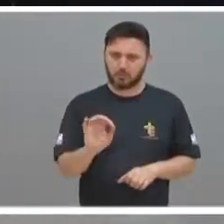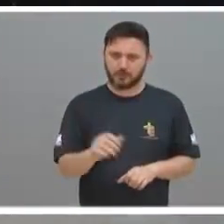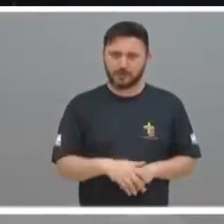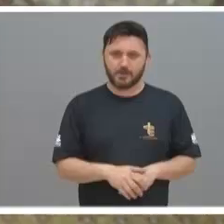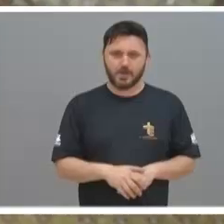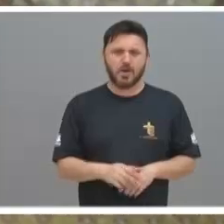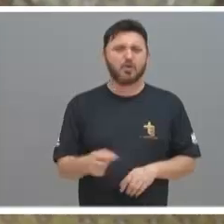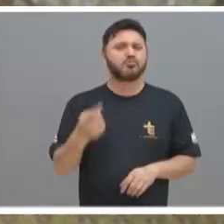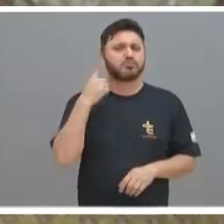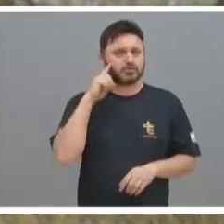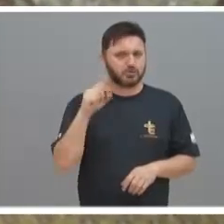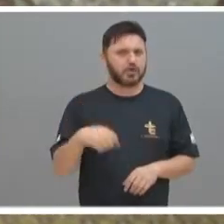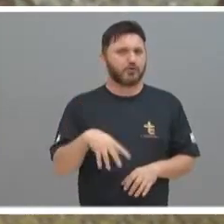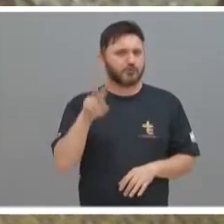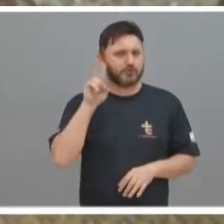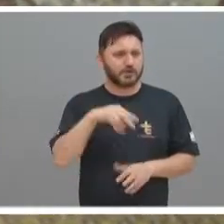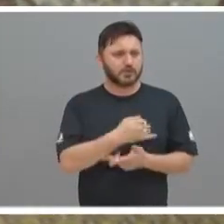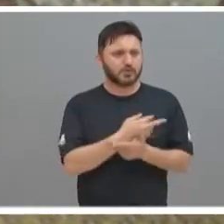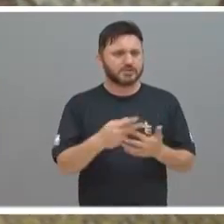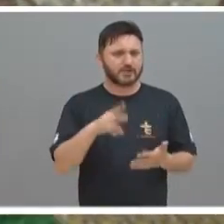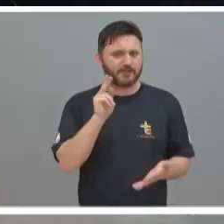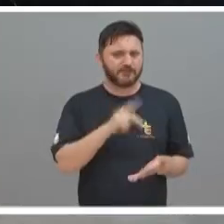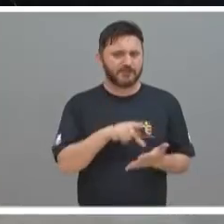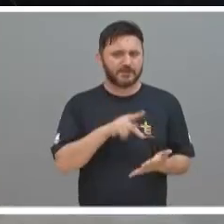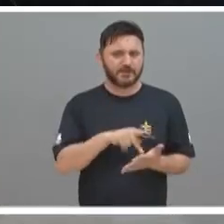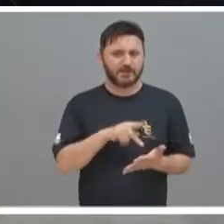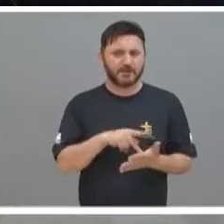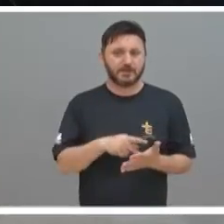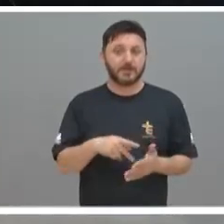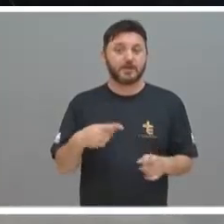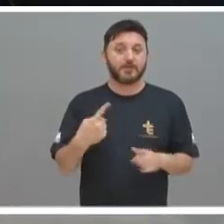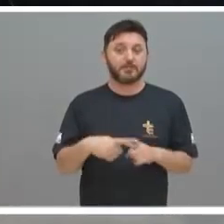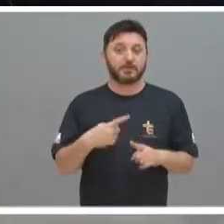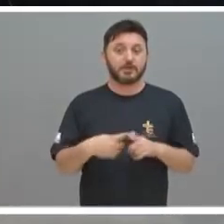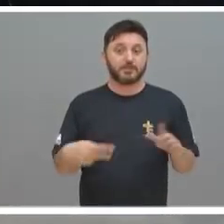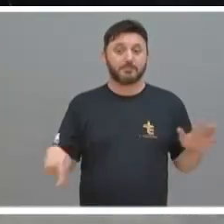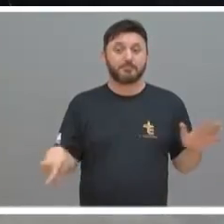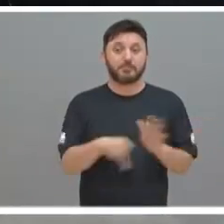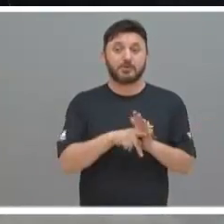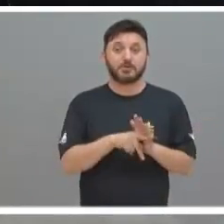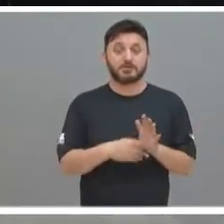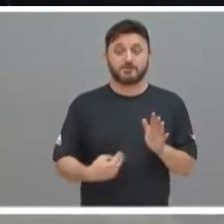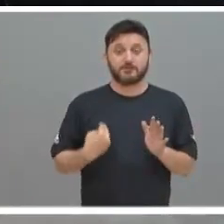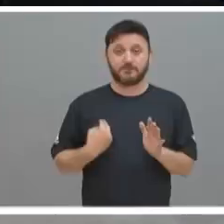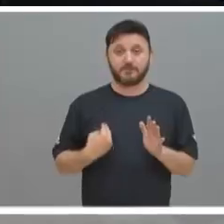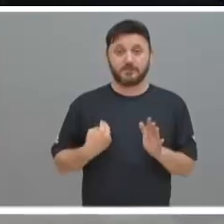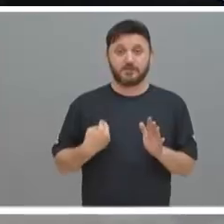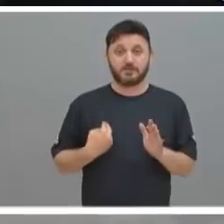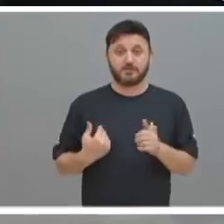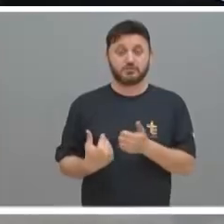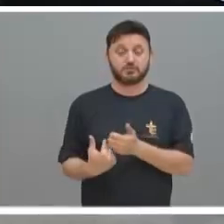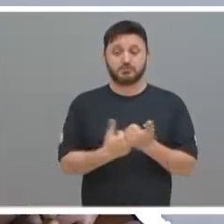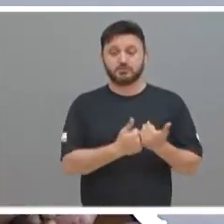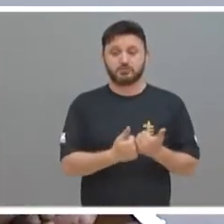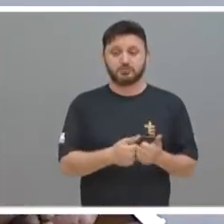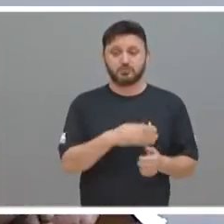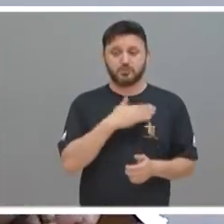são verdade, porque aquele que perder sua vida por causa de mim, a